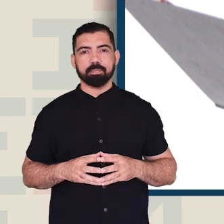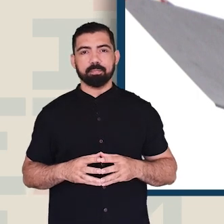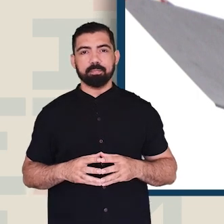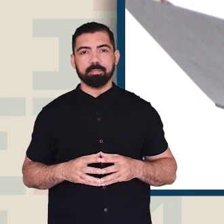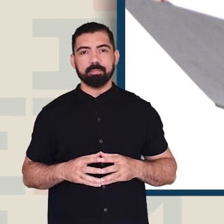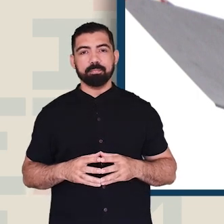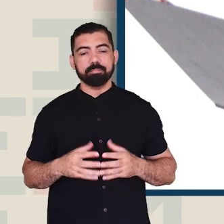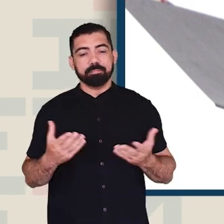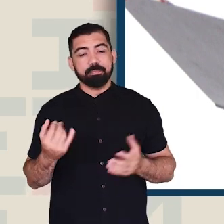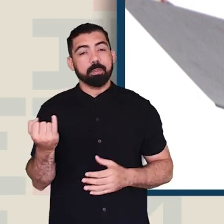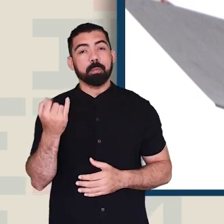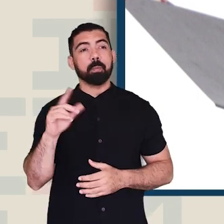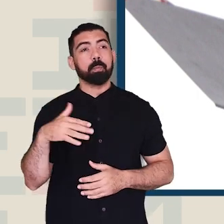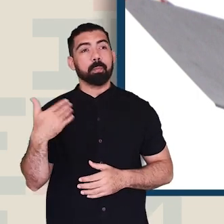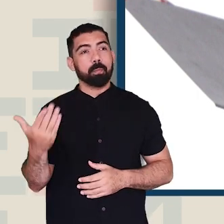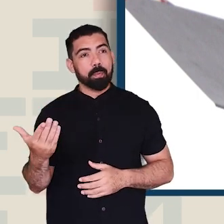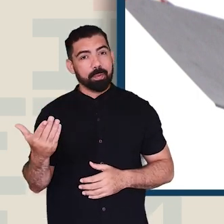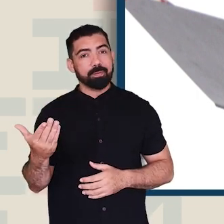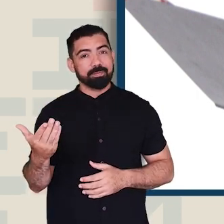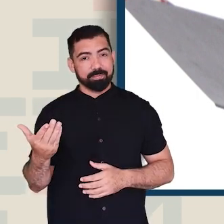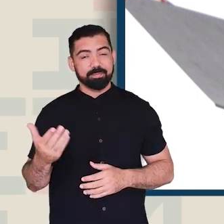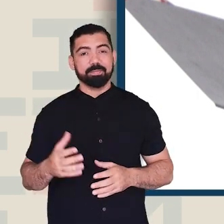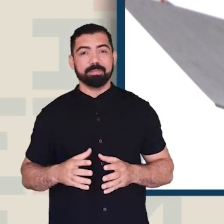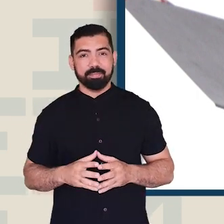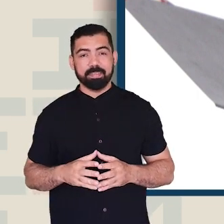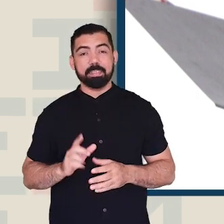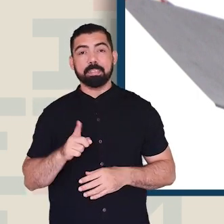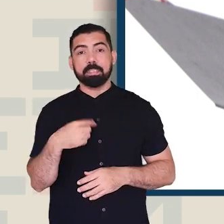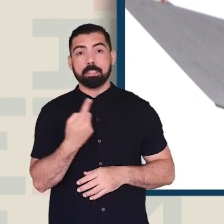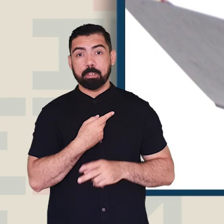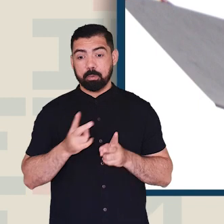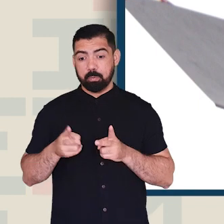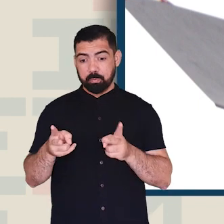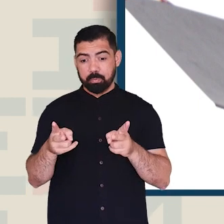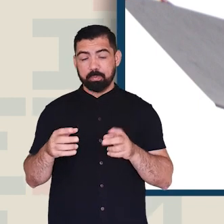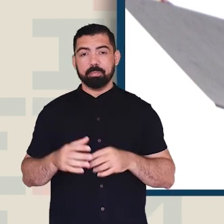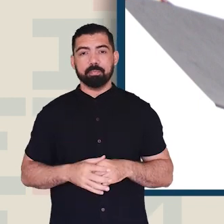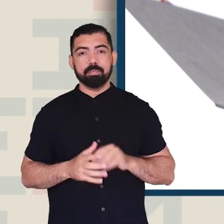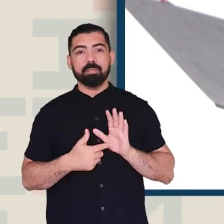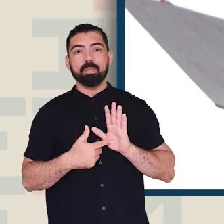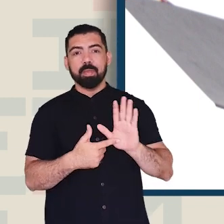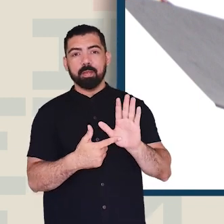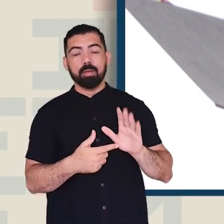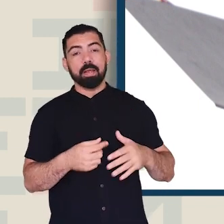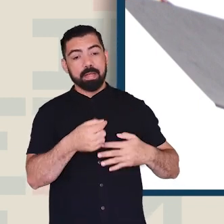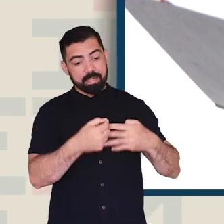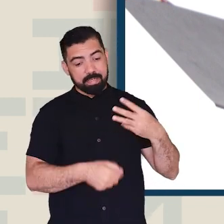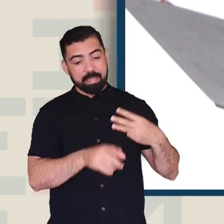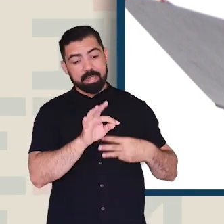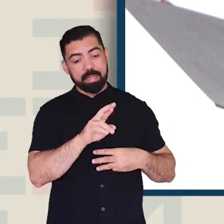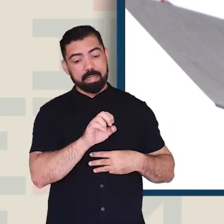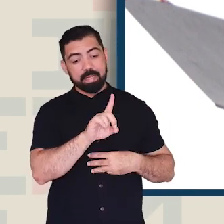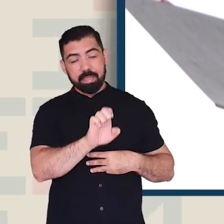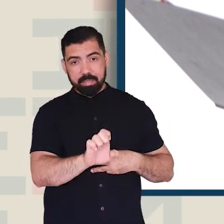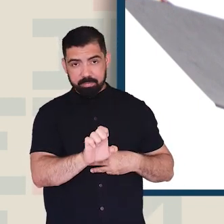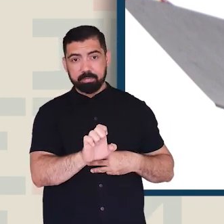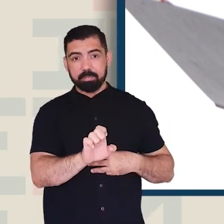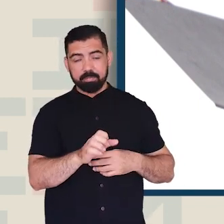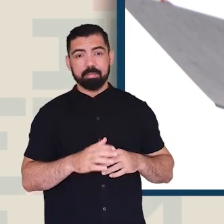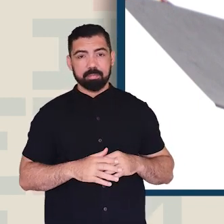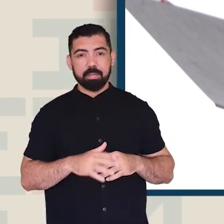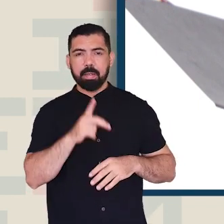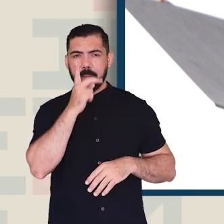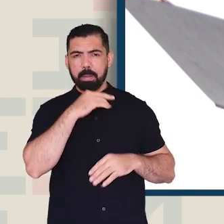a importância disso, né? Para a gente continuar aqui, gente, vou mostrar aqui as tríades menores, né? De Fá menor, sempre mais ou menos o